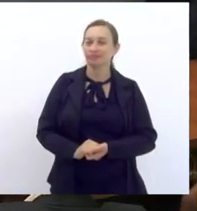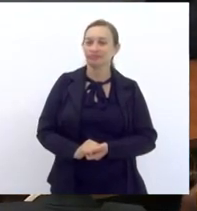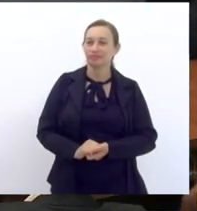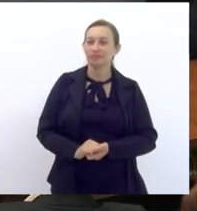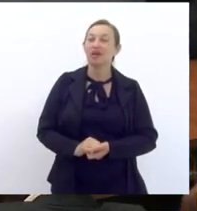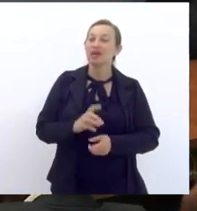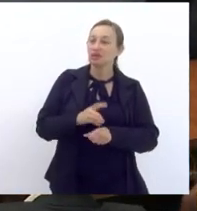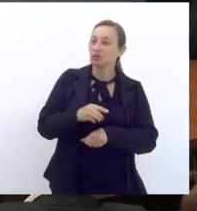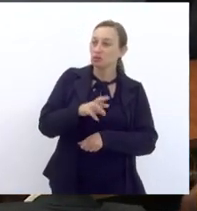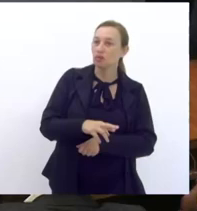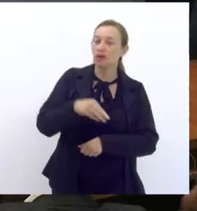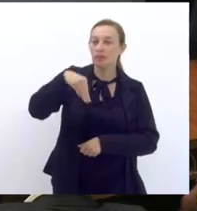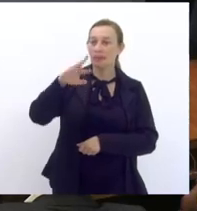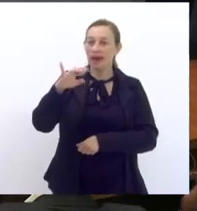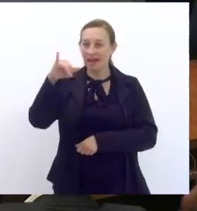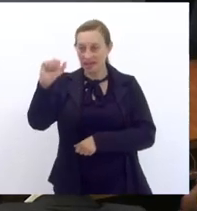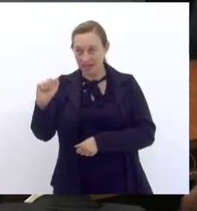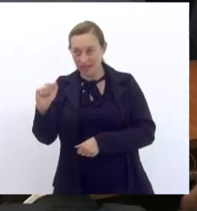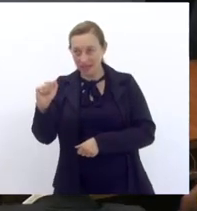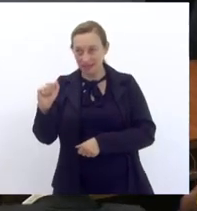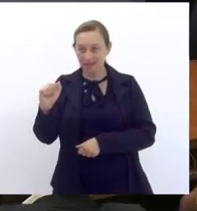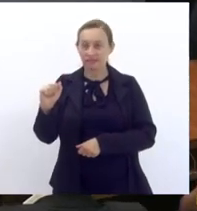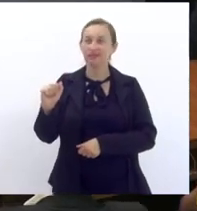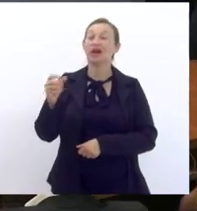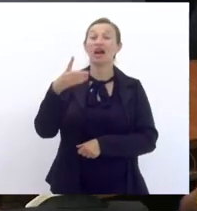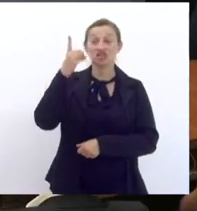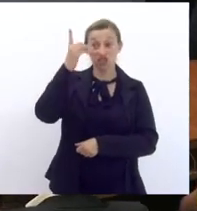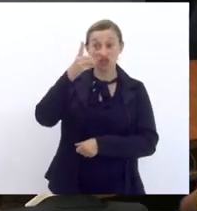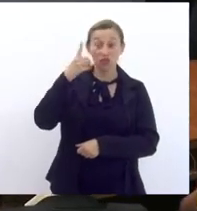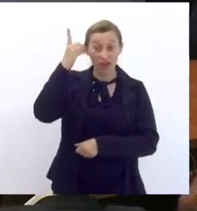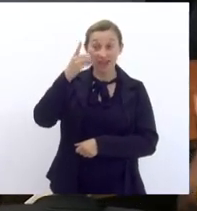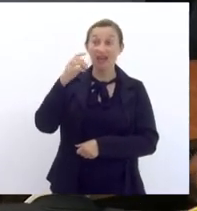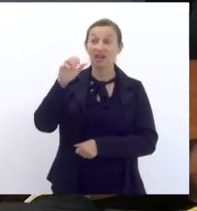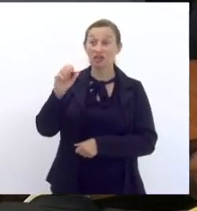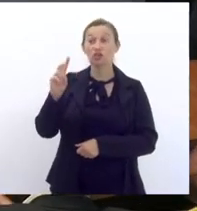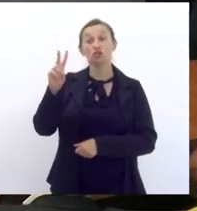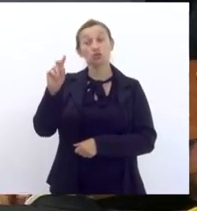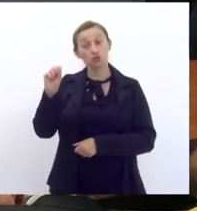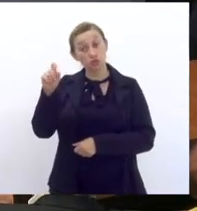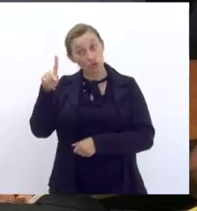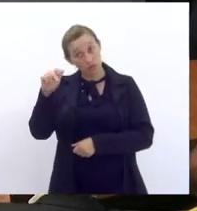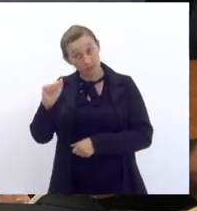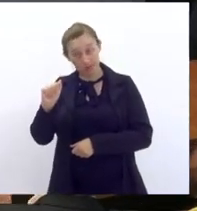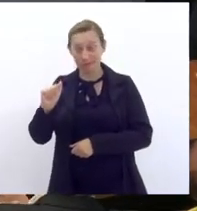e a doutora Maria Abigail Barbosa associada e advogada da suipa